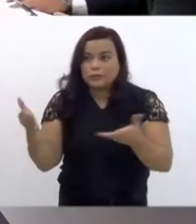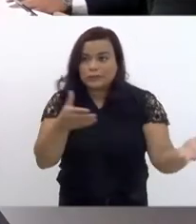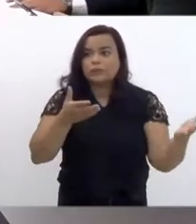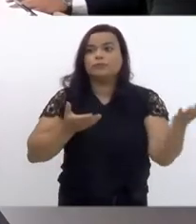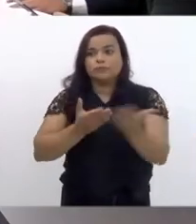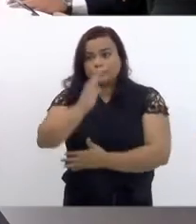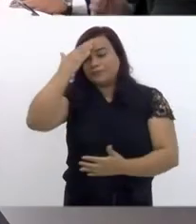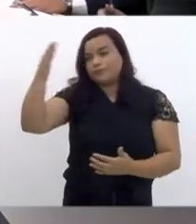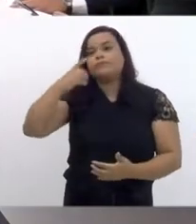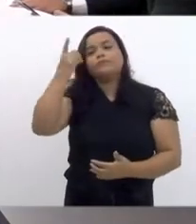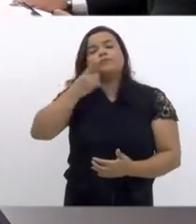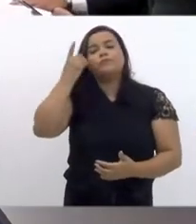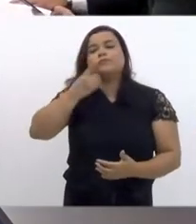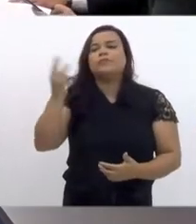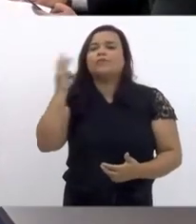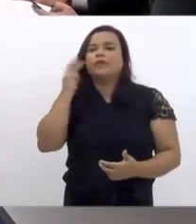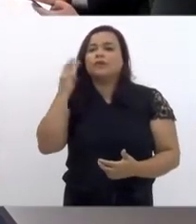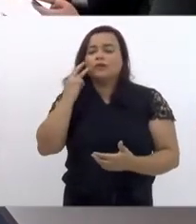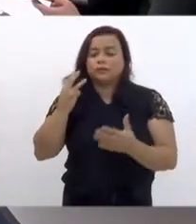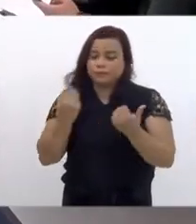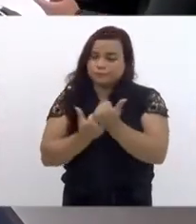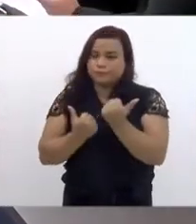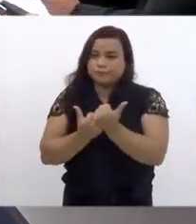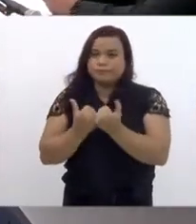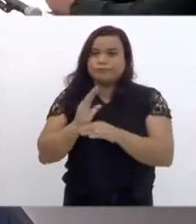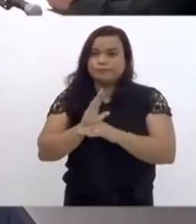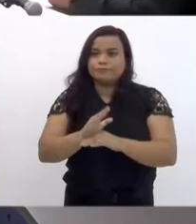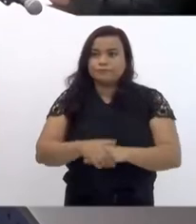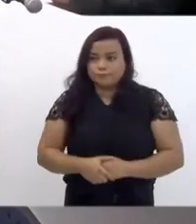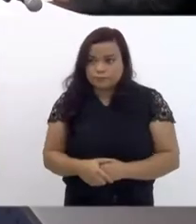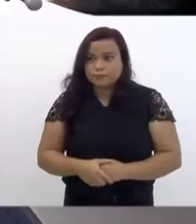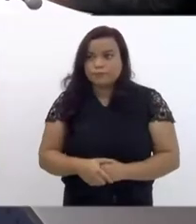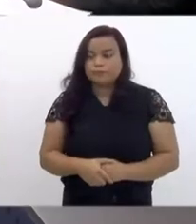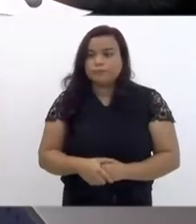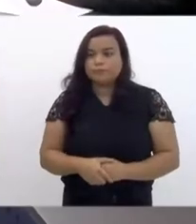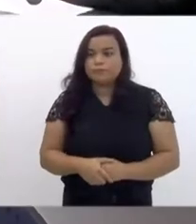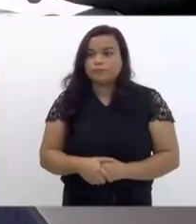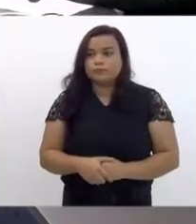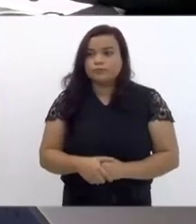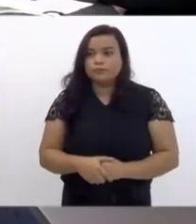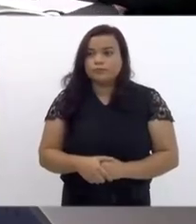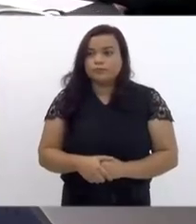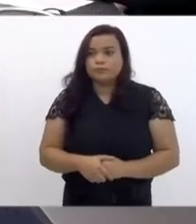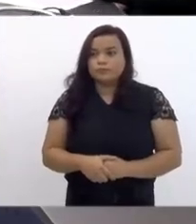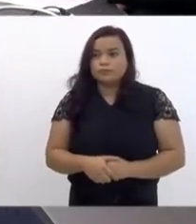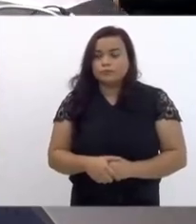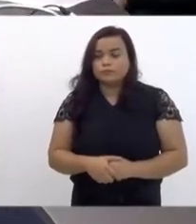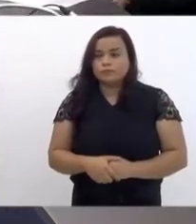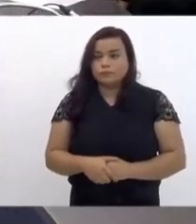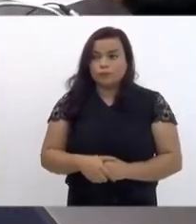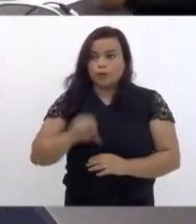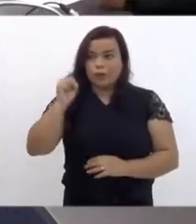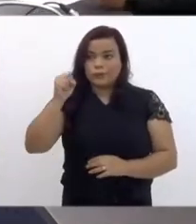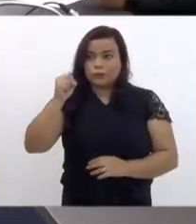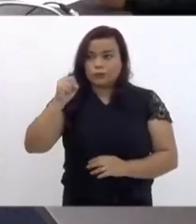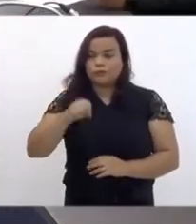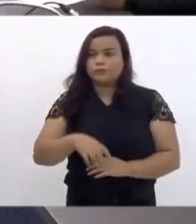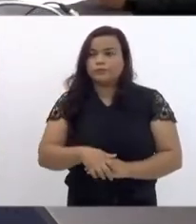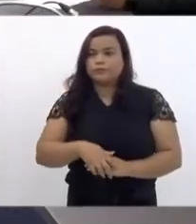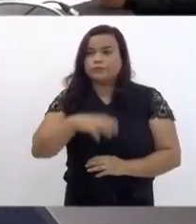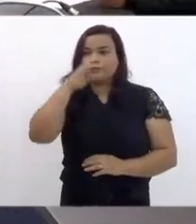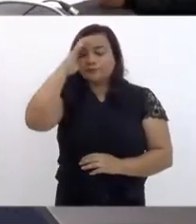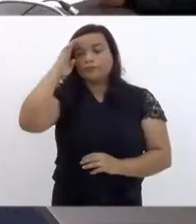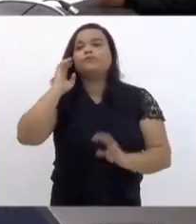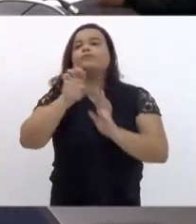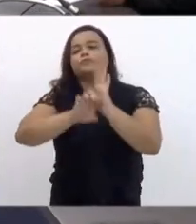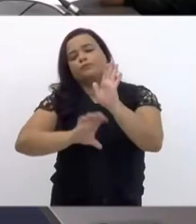aprovado. Obrigado, deputado Valdec, pela colaboração. Essa é a minha lei aqui, ele está suprimindo três artigos. Oito. Emendas